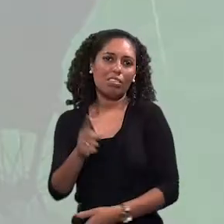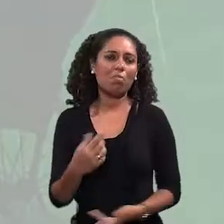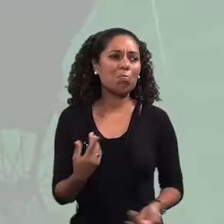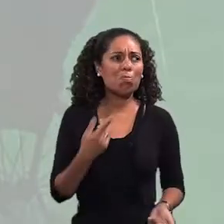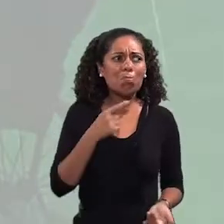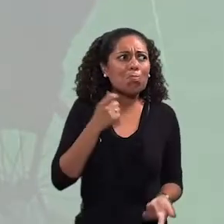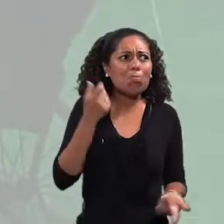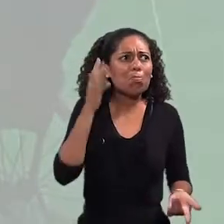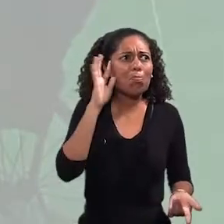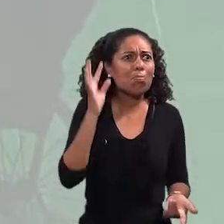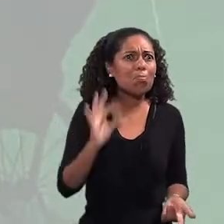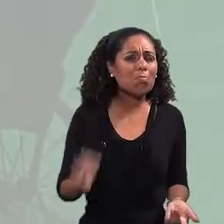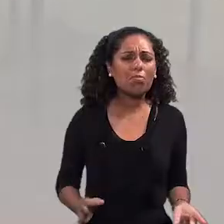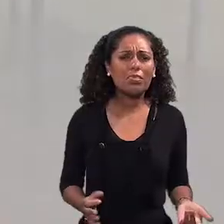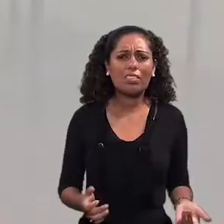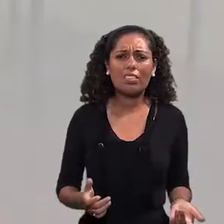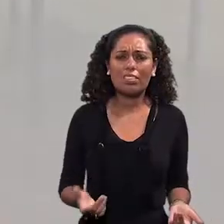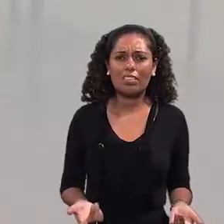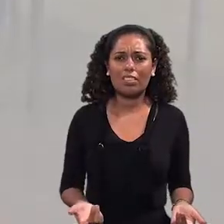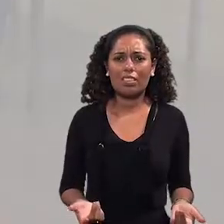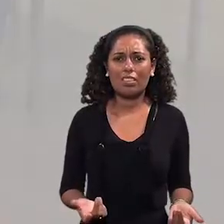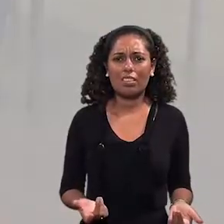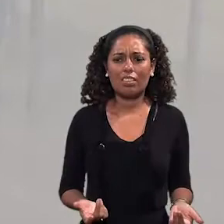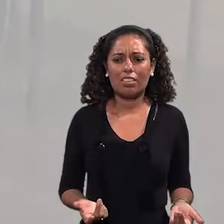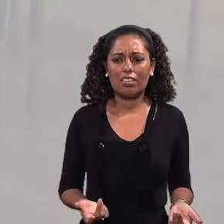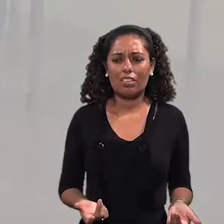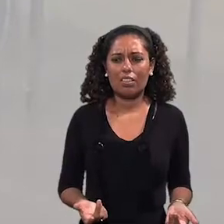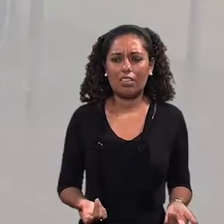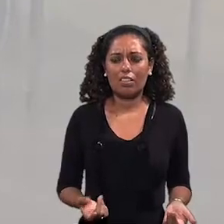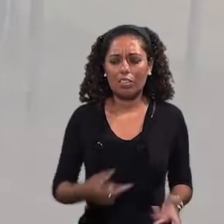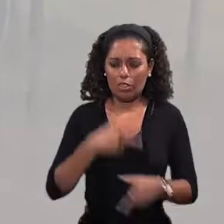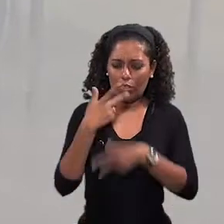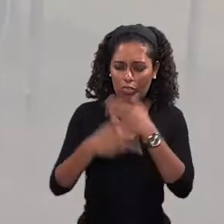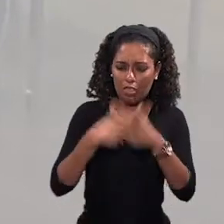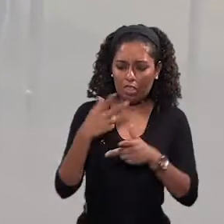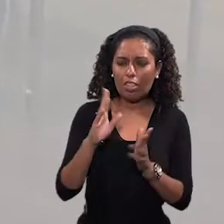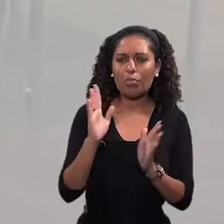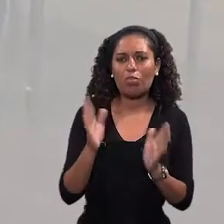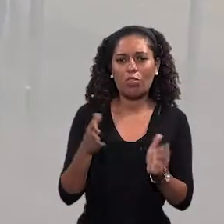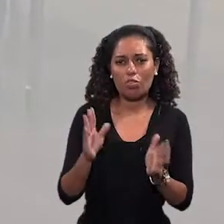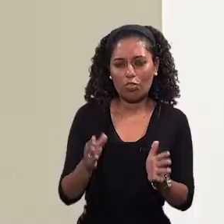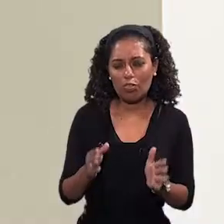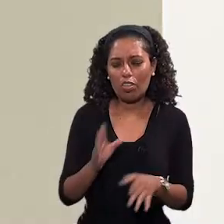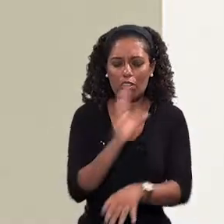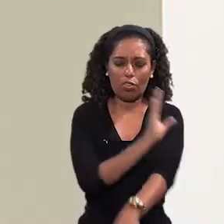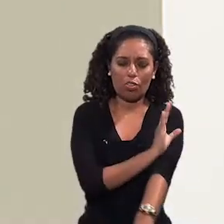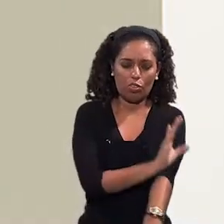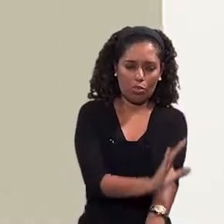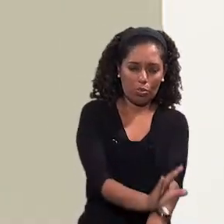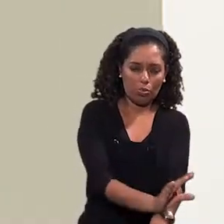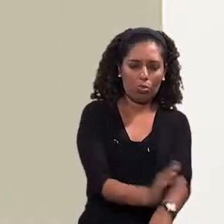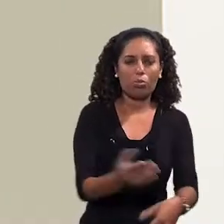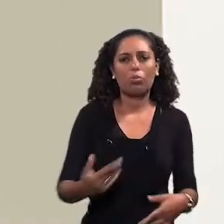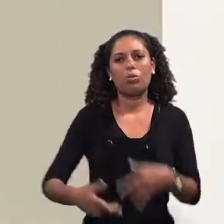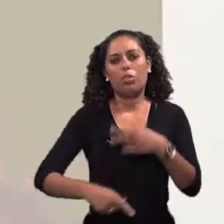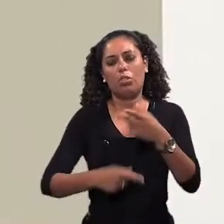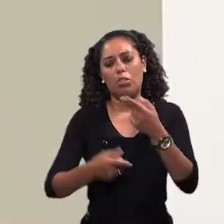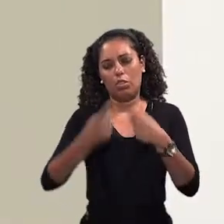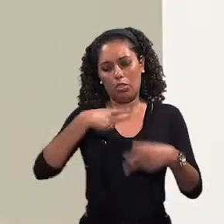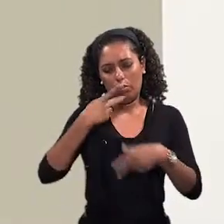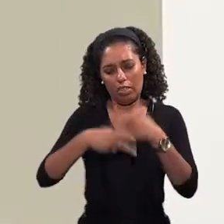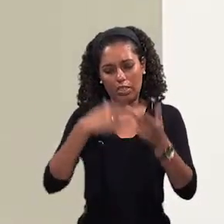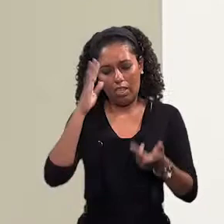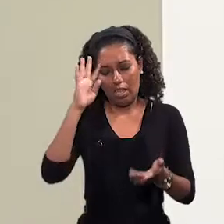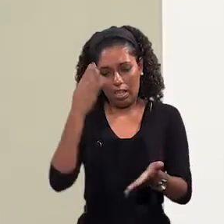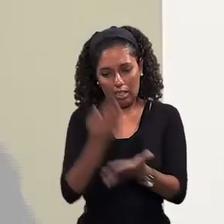entendi. É uma grande... A gente falou um pouco no primeiro bloco sobre a questão de cultura, né? E, obviamente, o que eu falei,